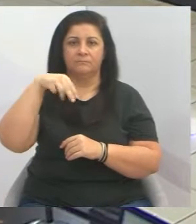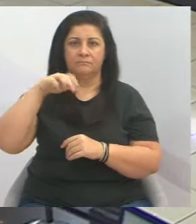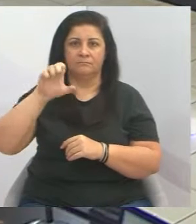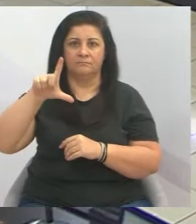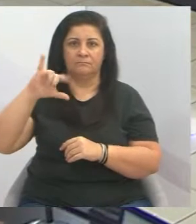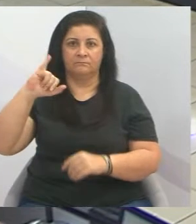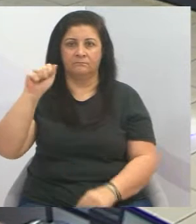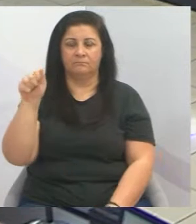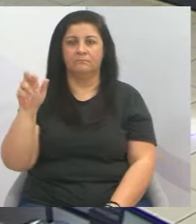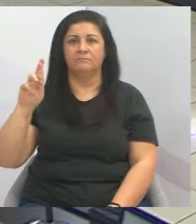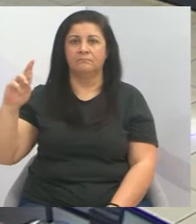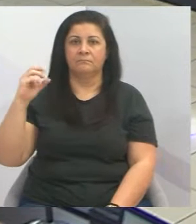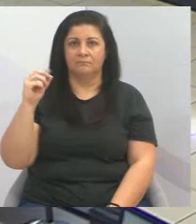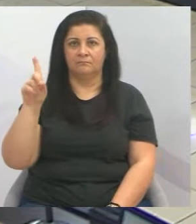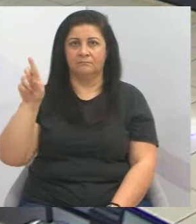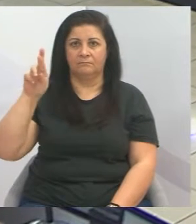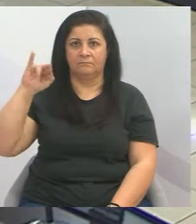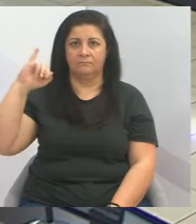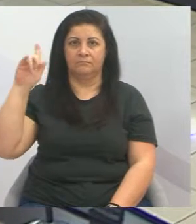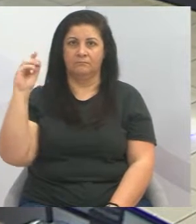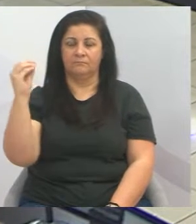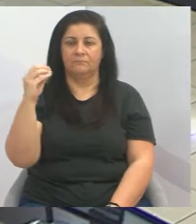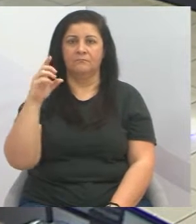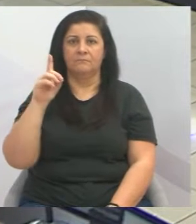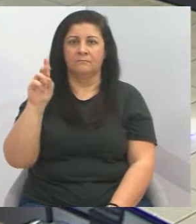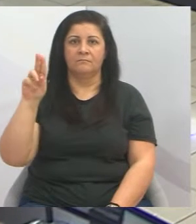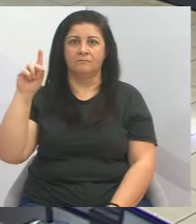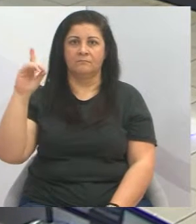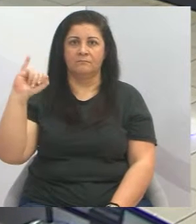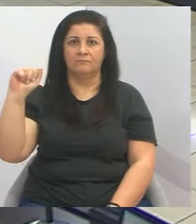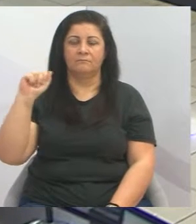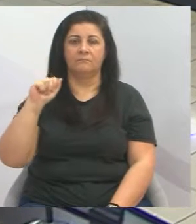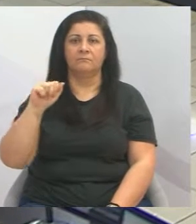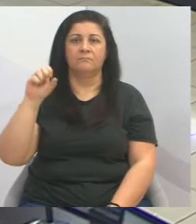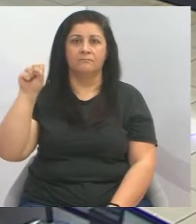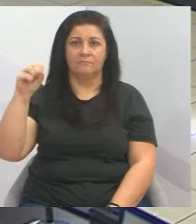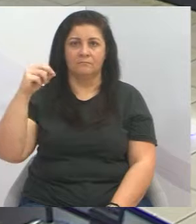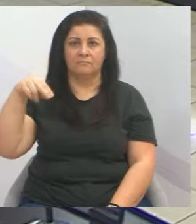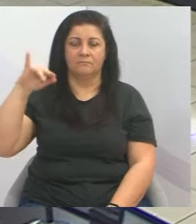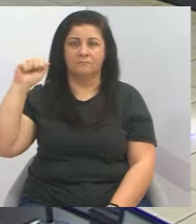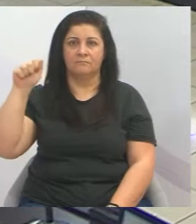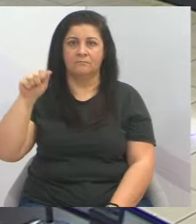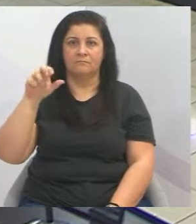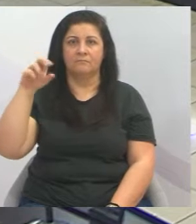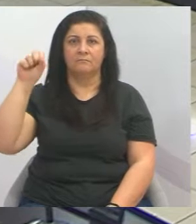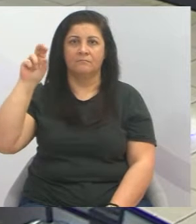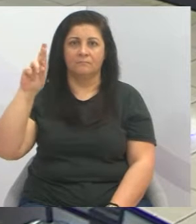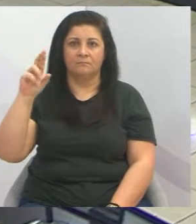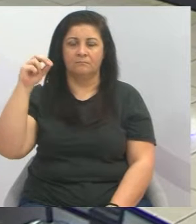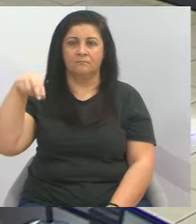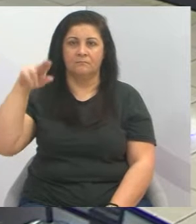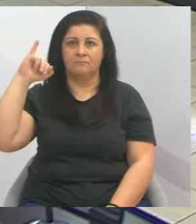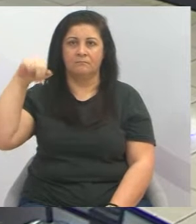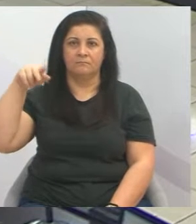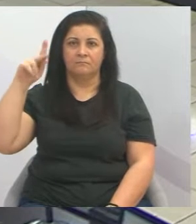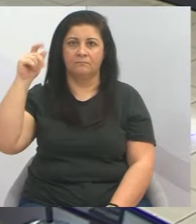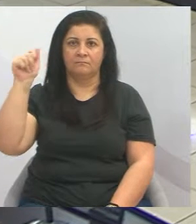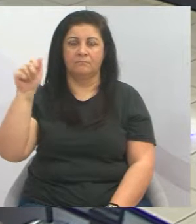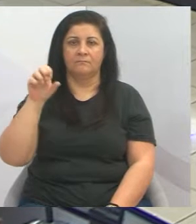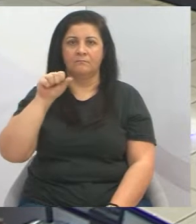Amélia Dr Rodrigo Salomão de Sônia patas da Amizade Vaninha abra de